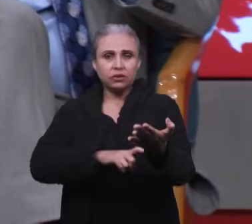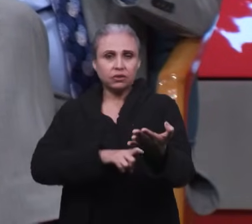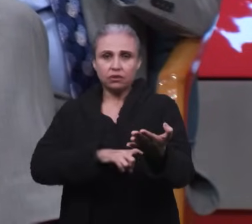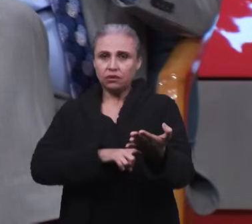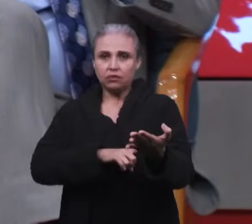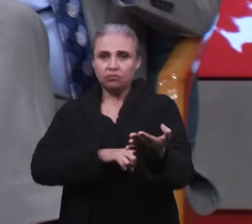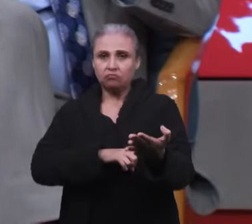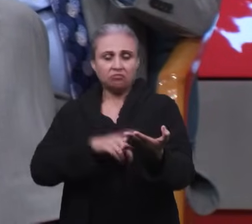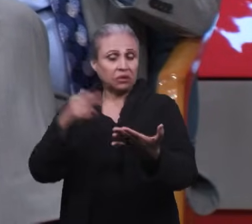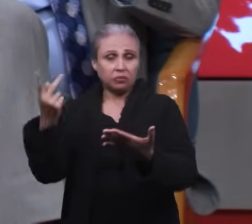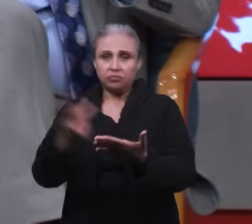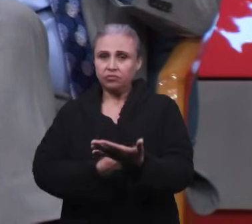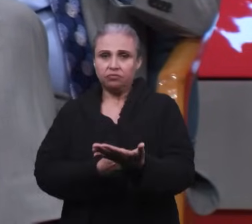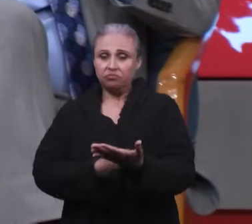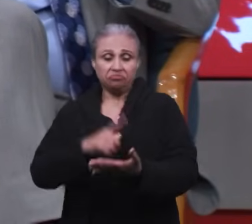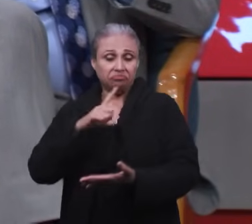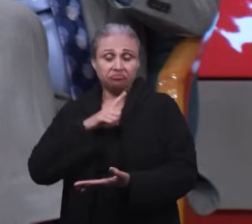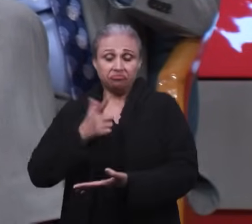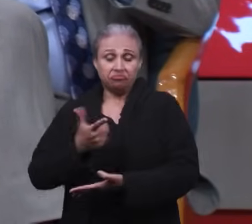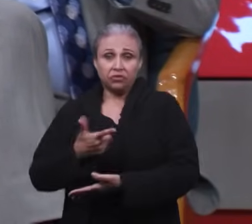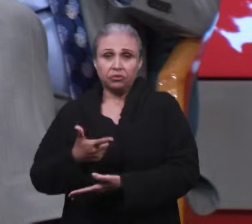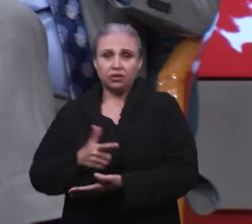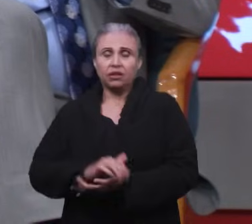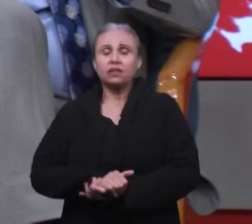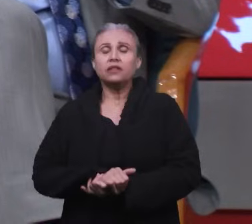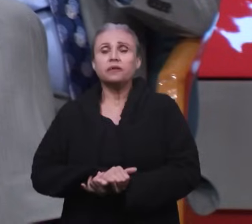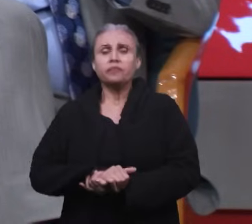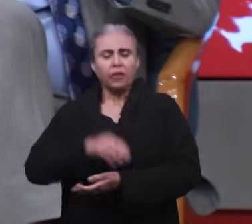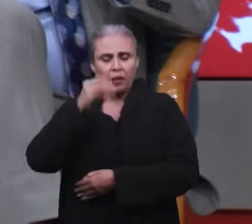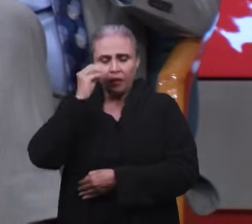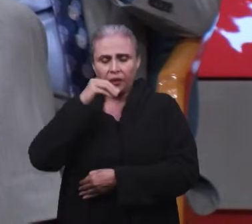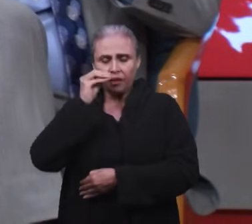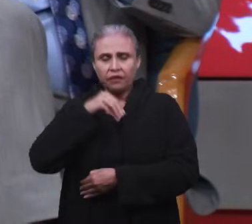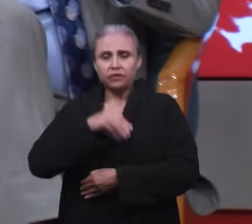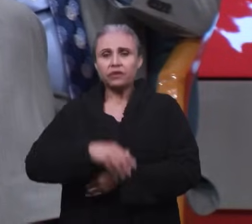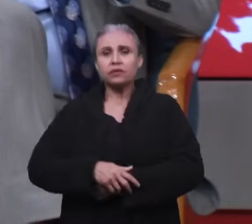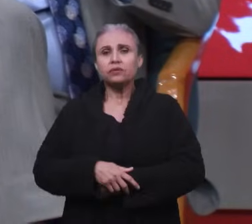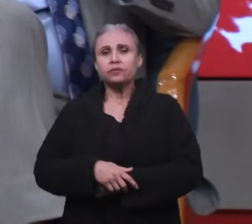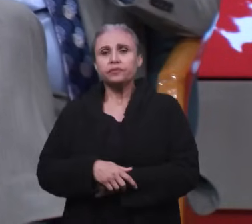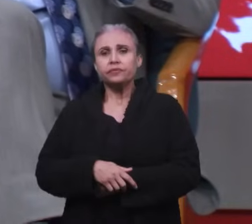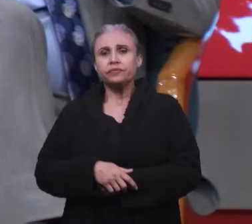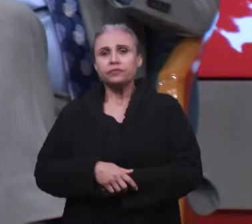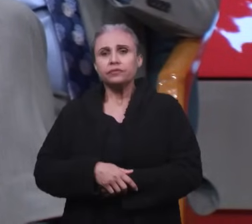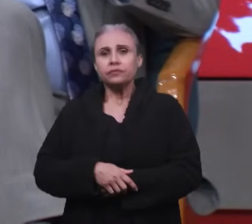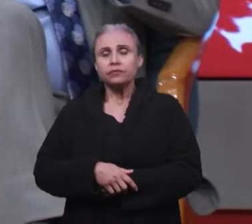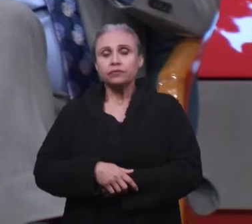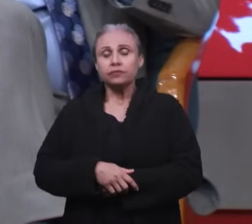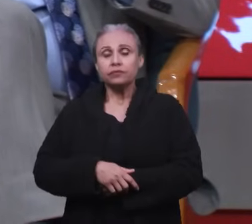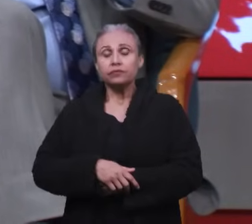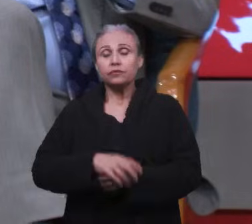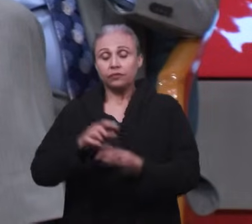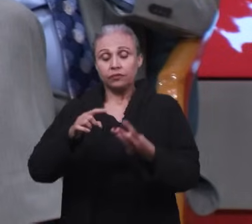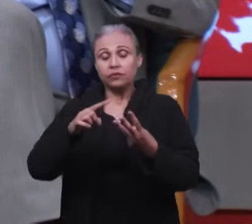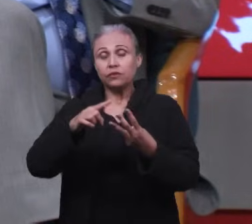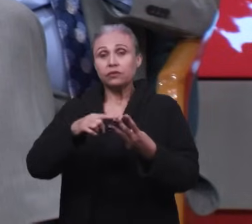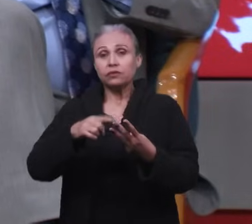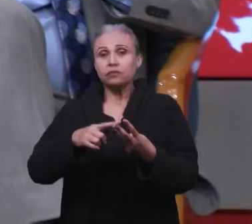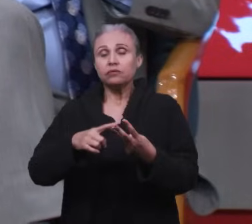fluxo de sangue ali, ele está fraco, está uma certa fraqueza, alguma